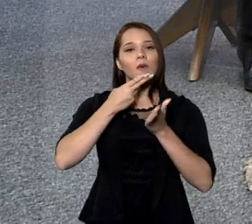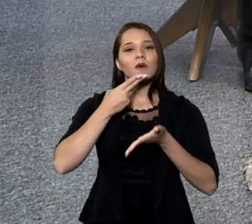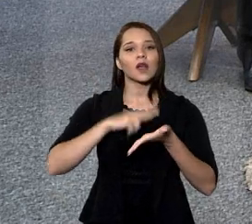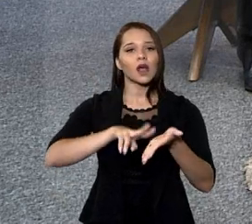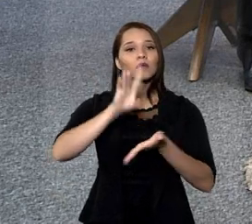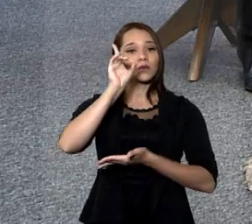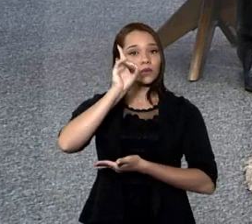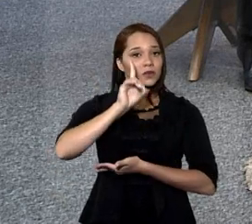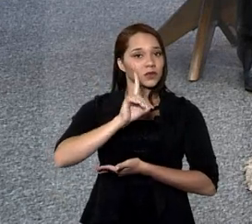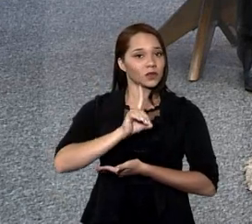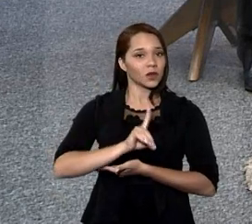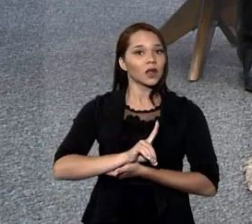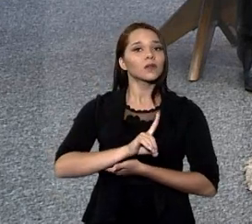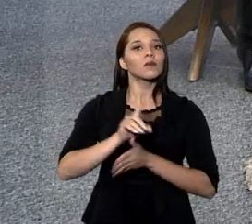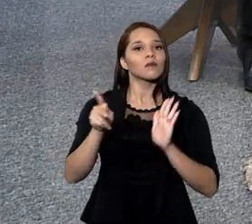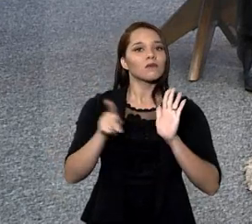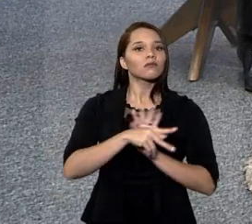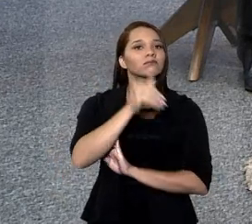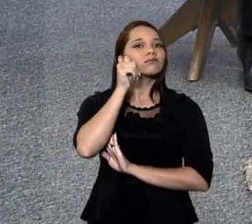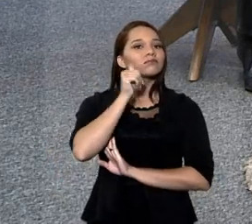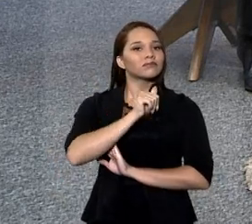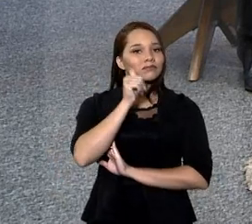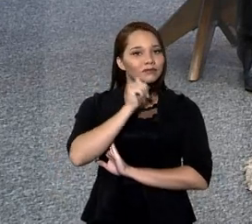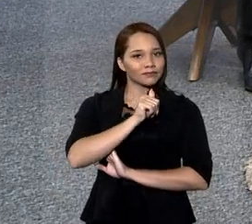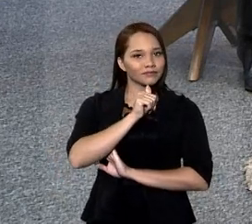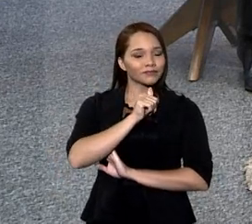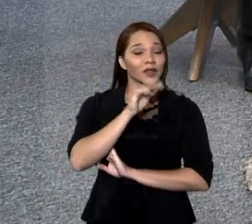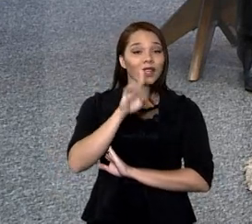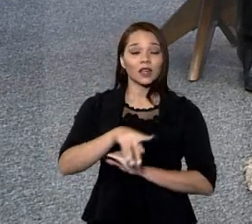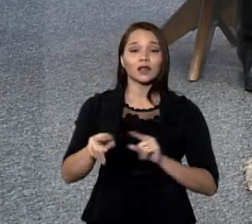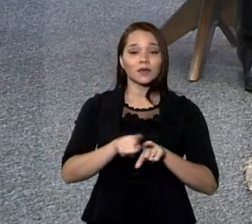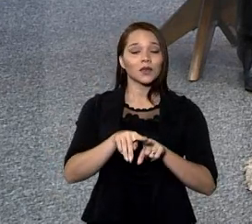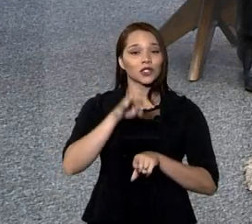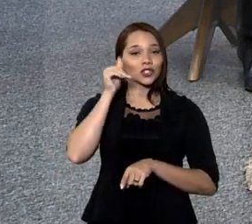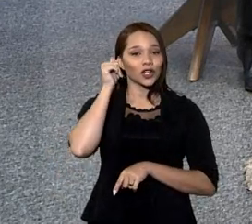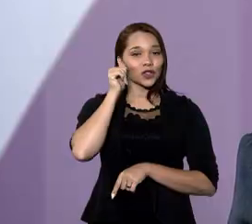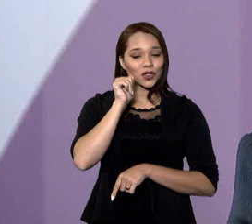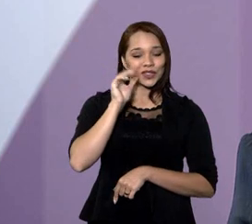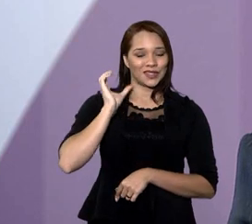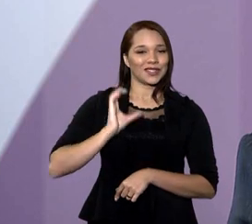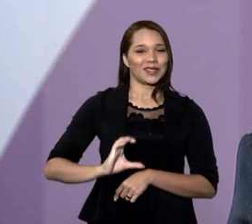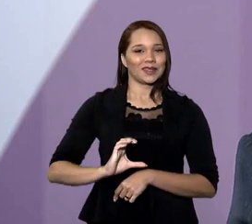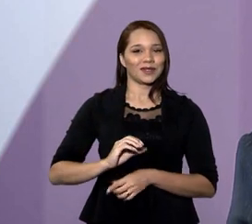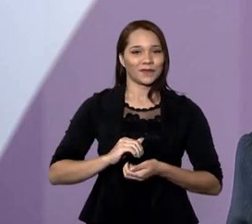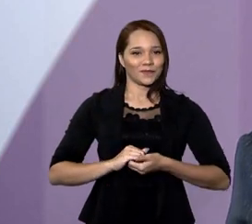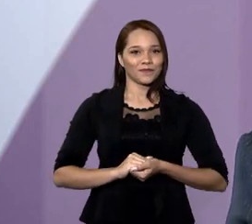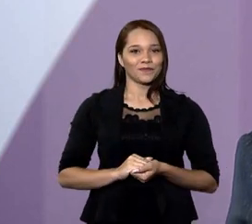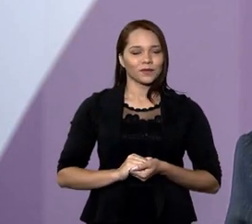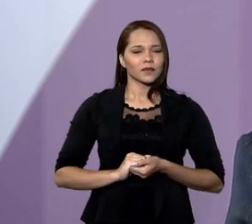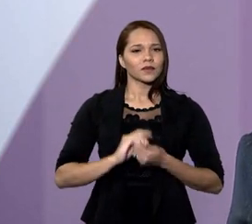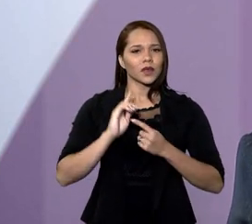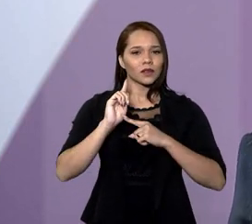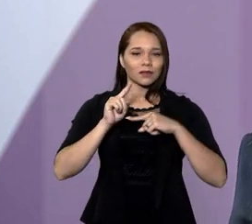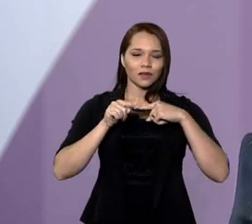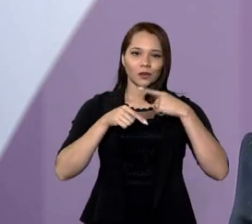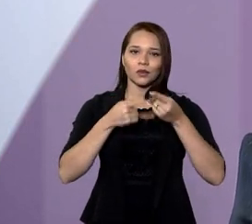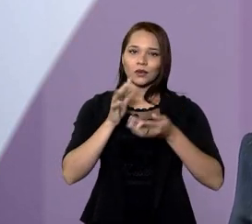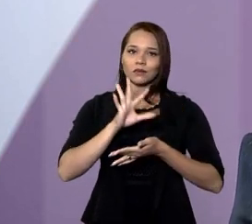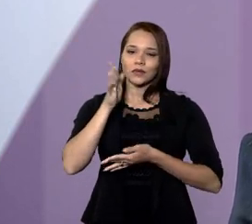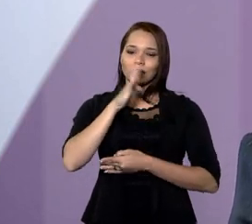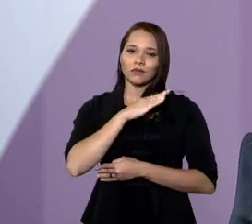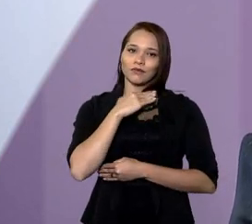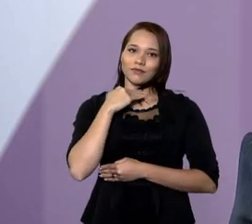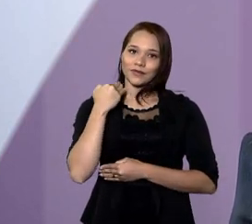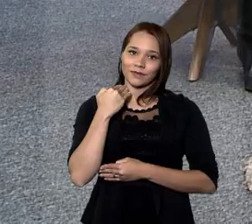escreveu a carta dos direitos das mulheres e das cidadãs e posteriormente ela